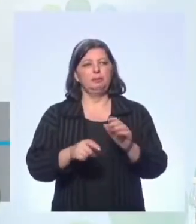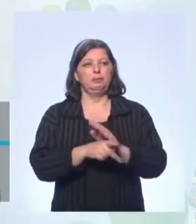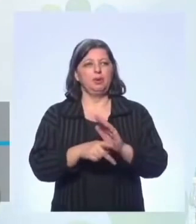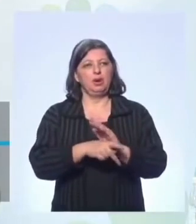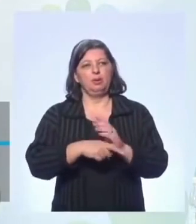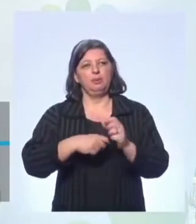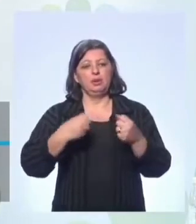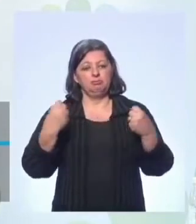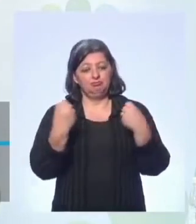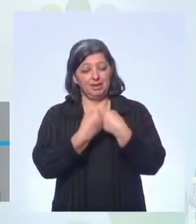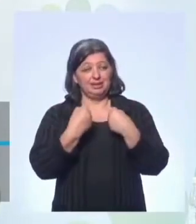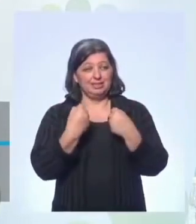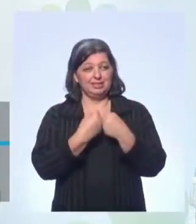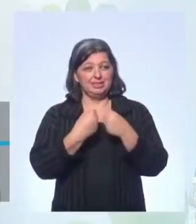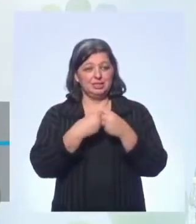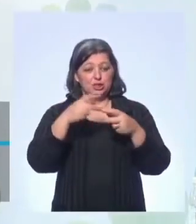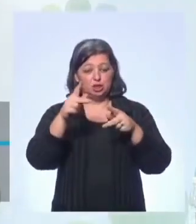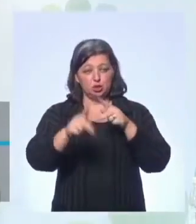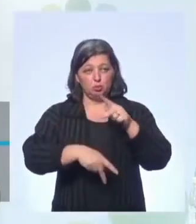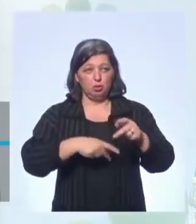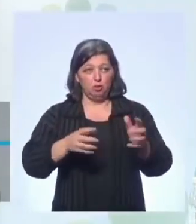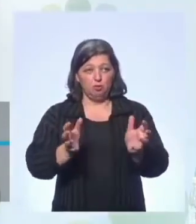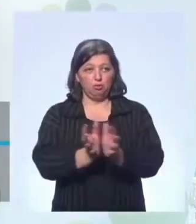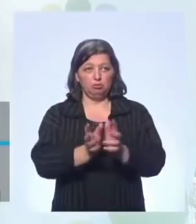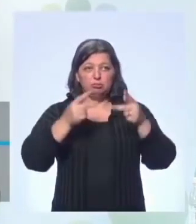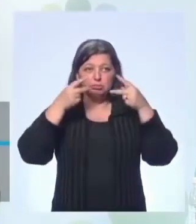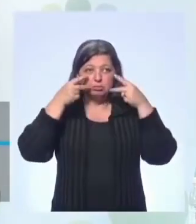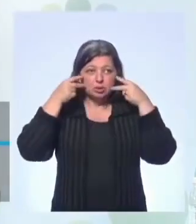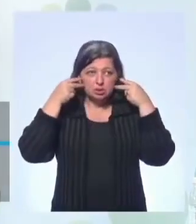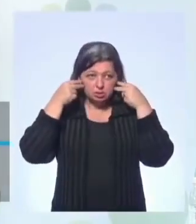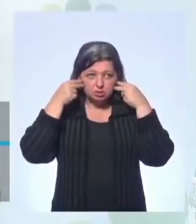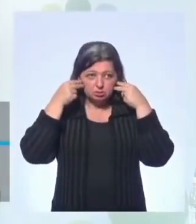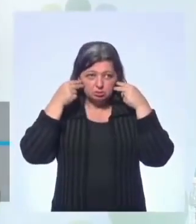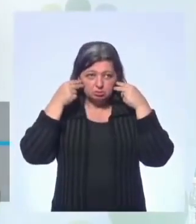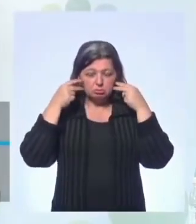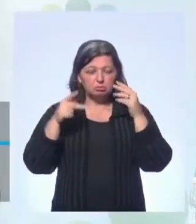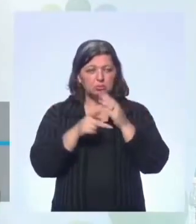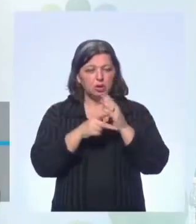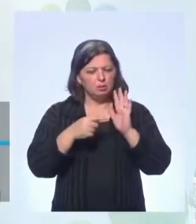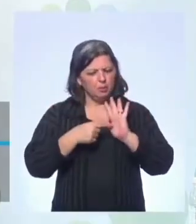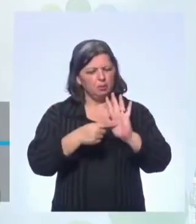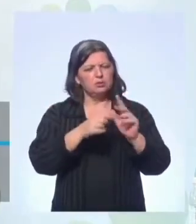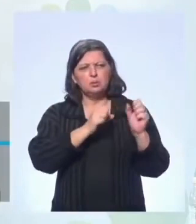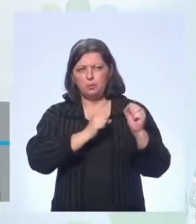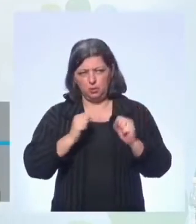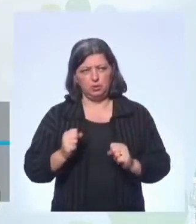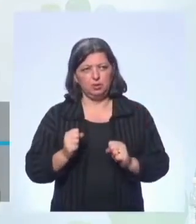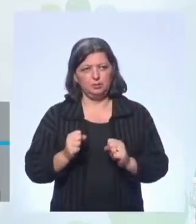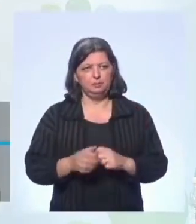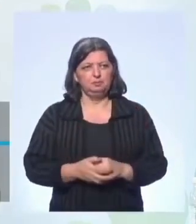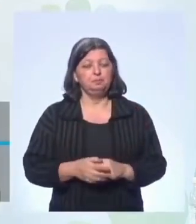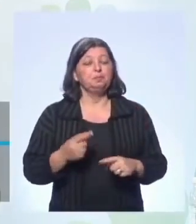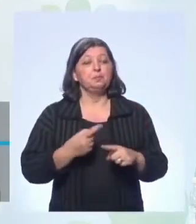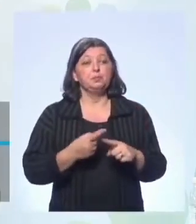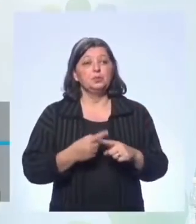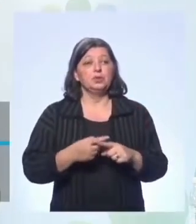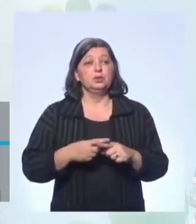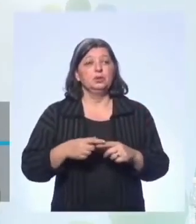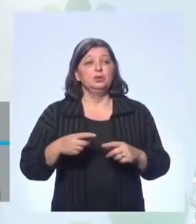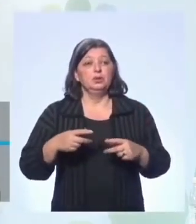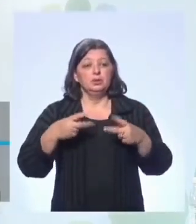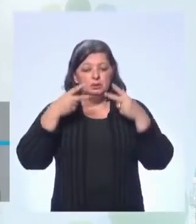resistência indígena como uma forma de relações de poder. E claro que os indígenas